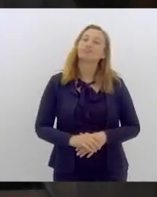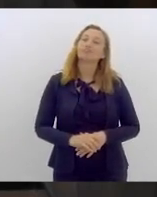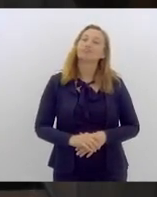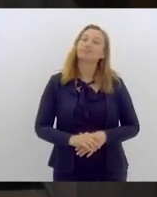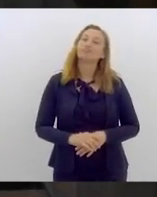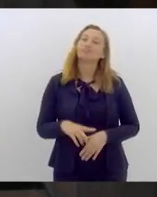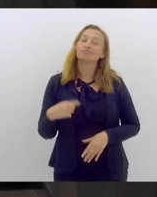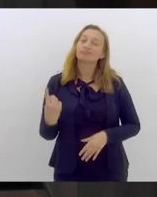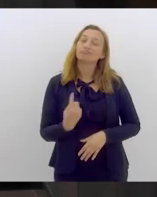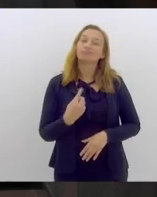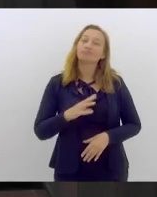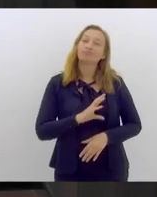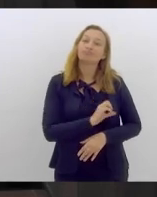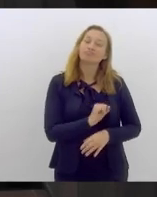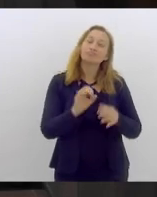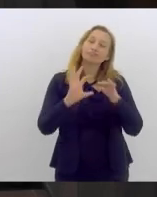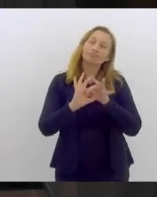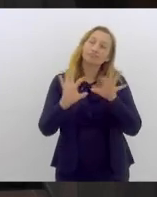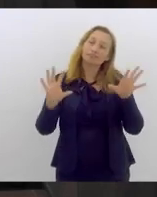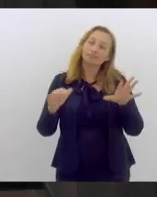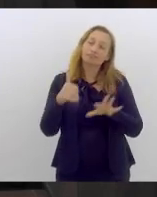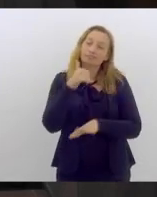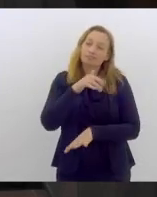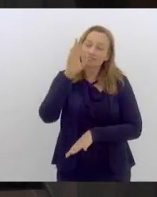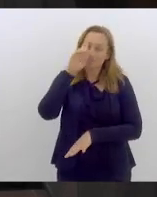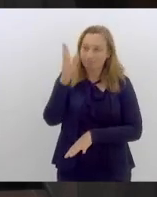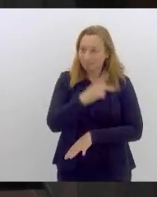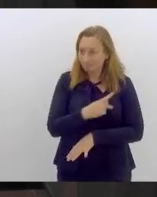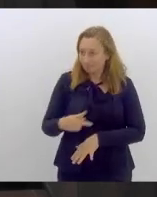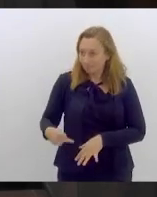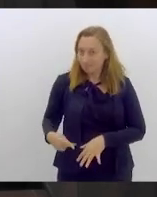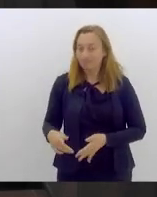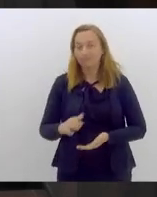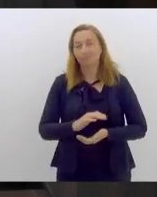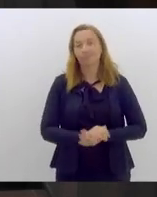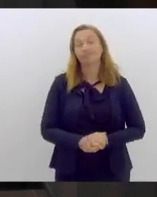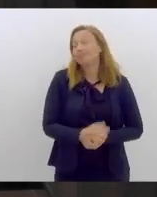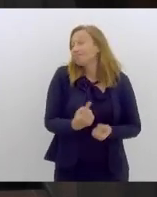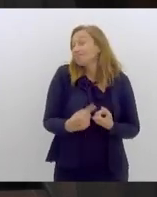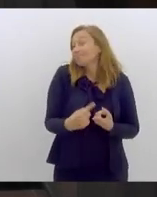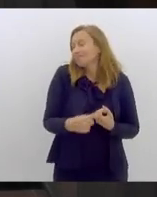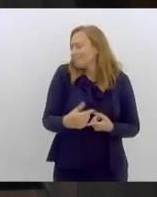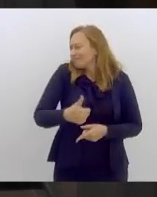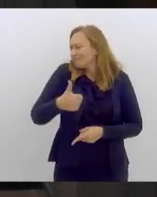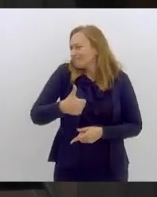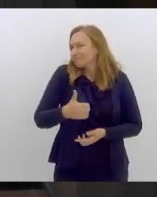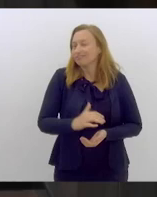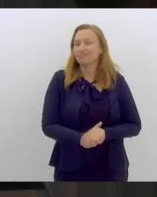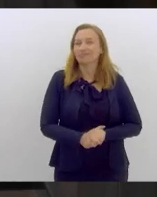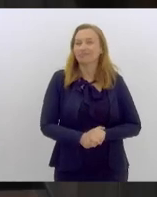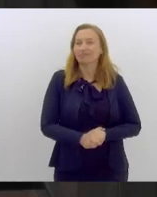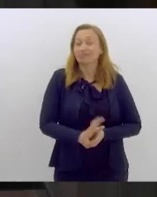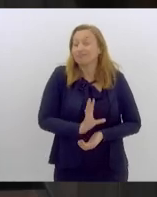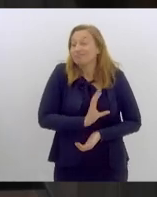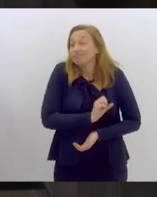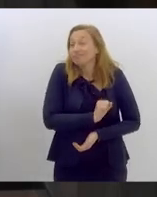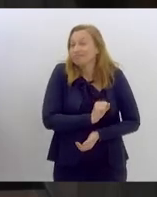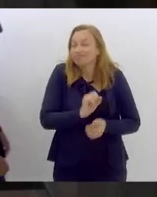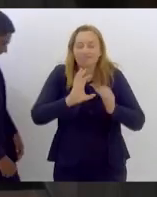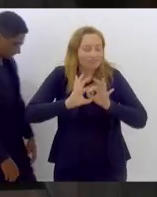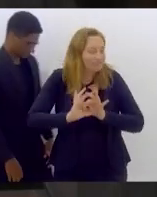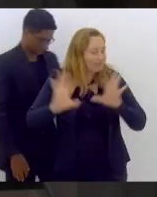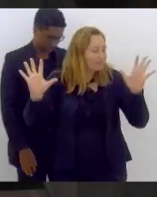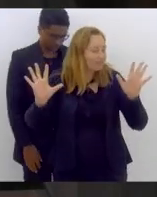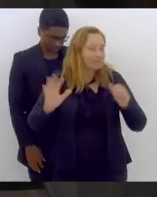Nós amamos a democracia, senhora presidente, porque, primeiro, amamos a